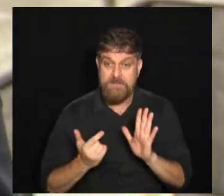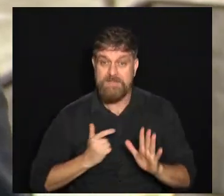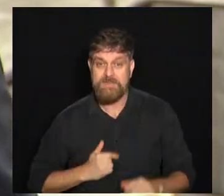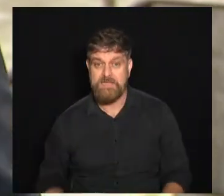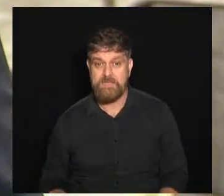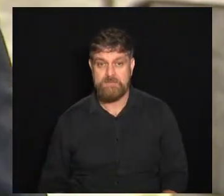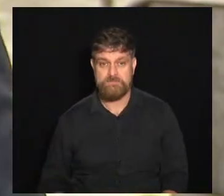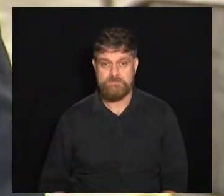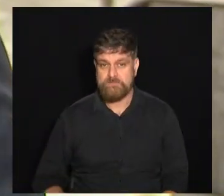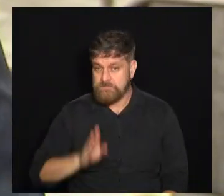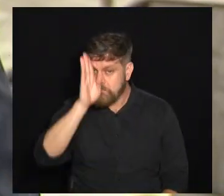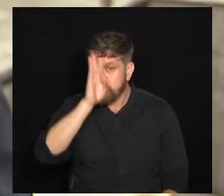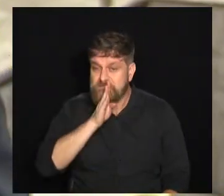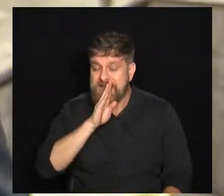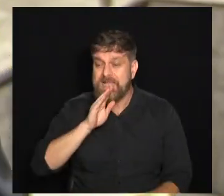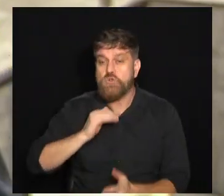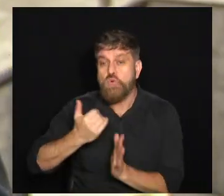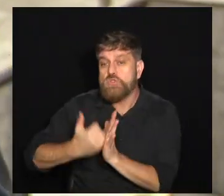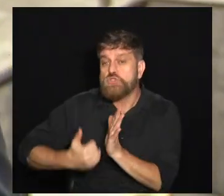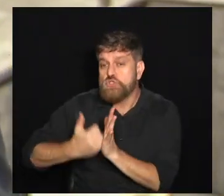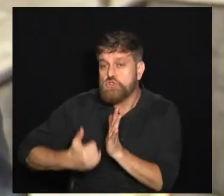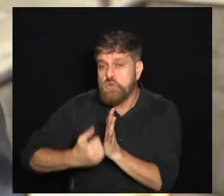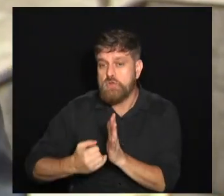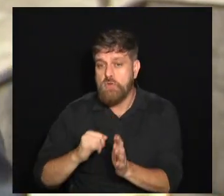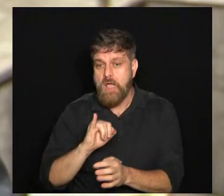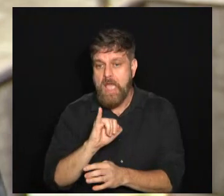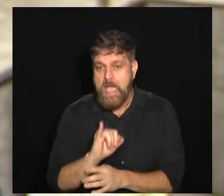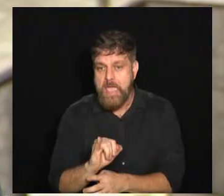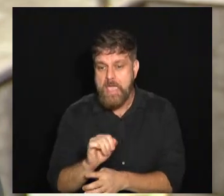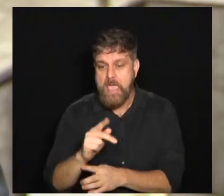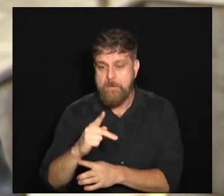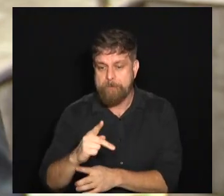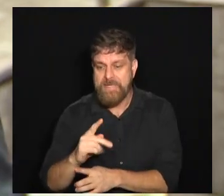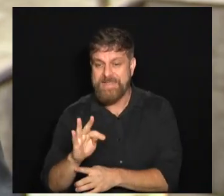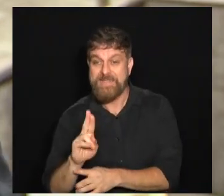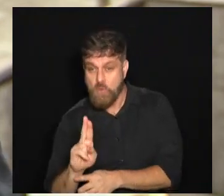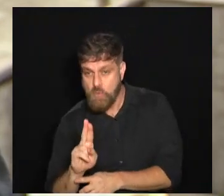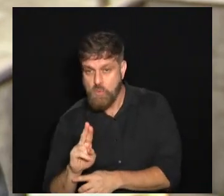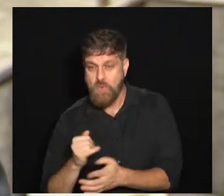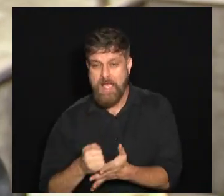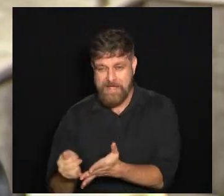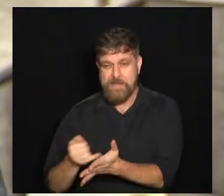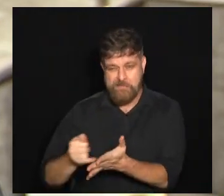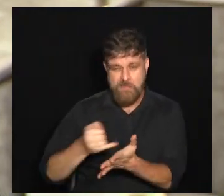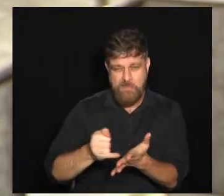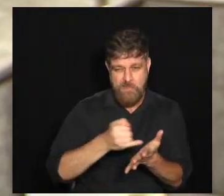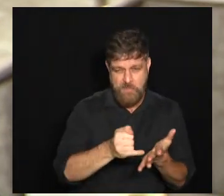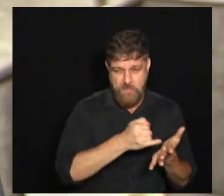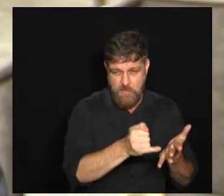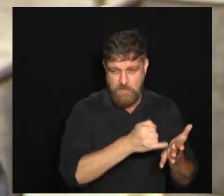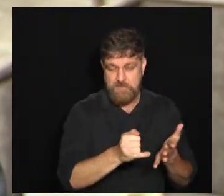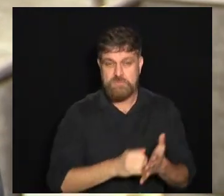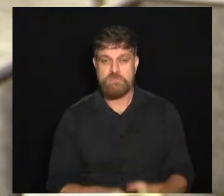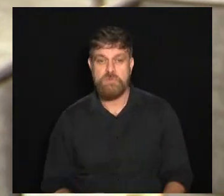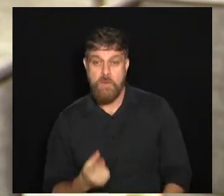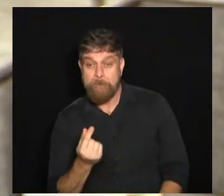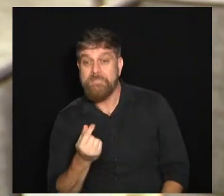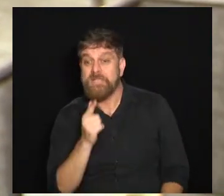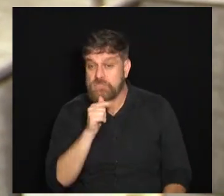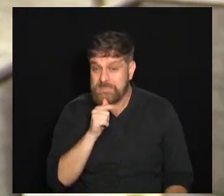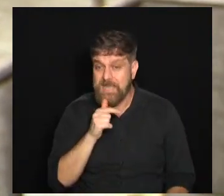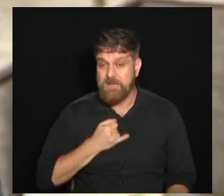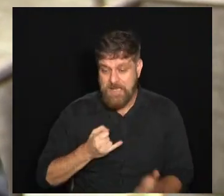isenção ou descontos do IPTU, do ITBI, do ISS, da taxa de água, de